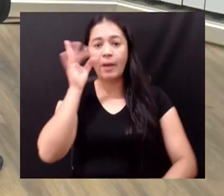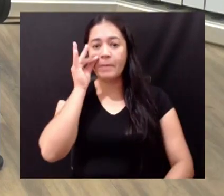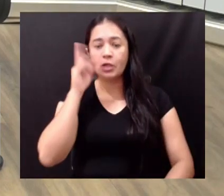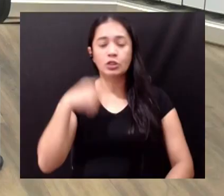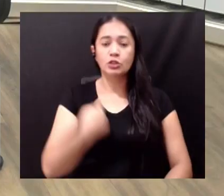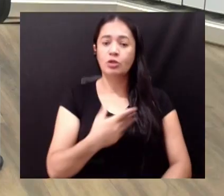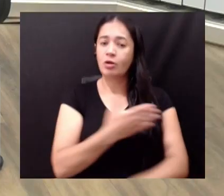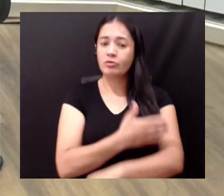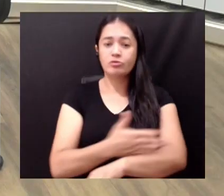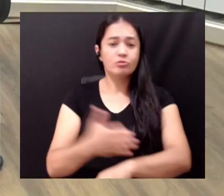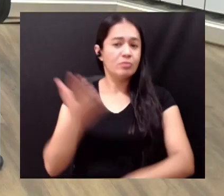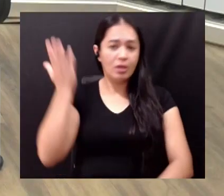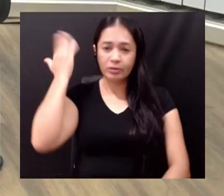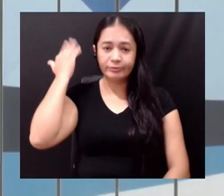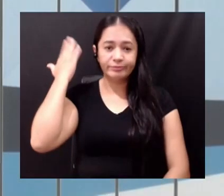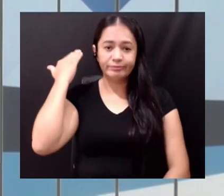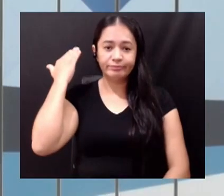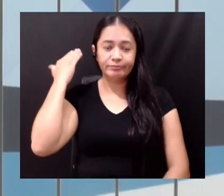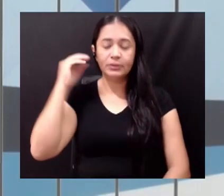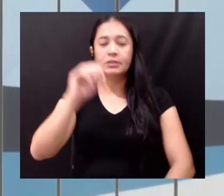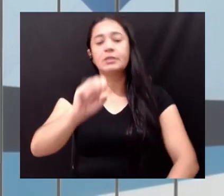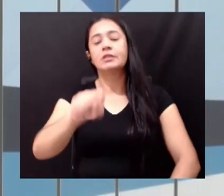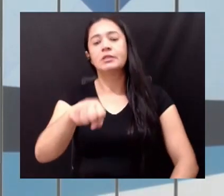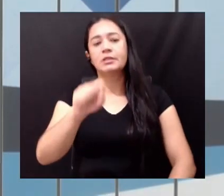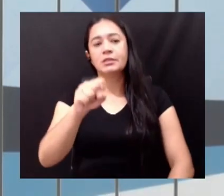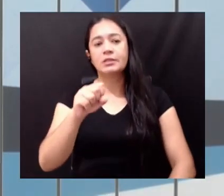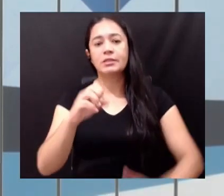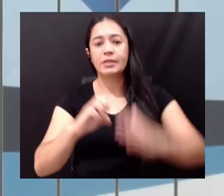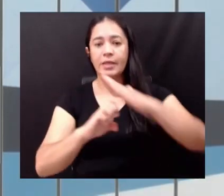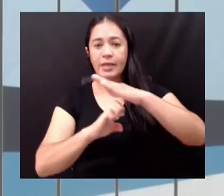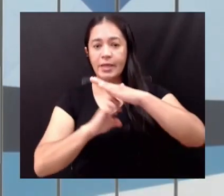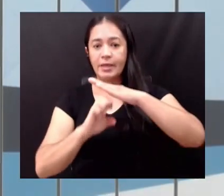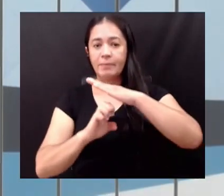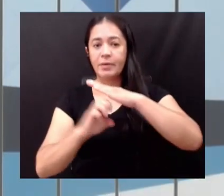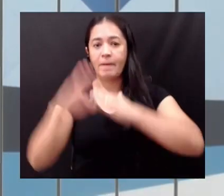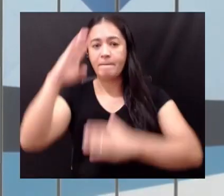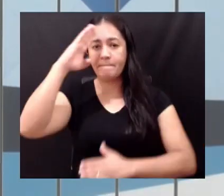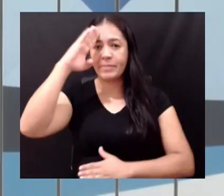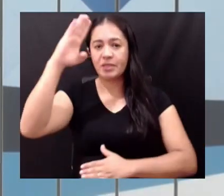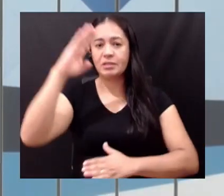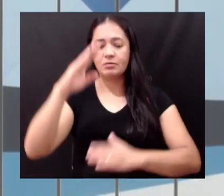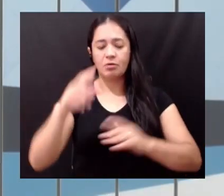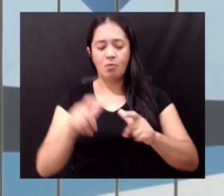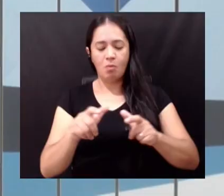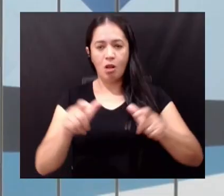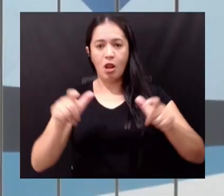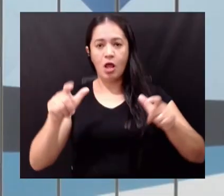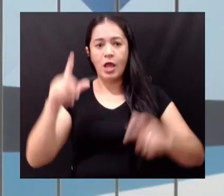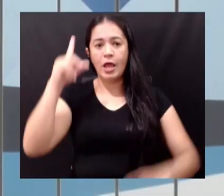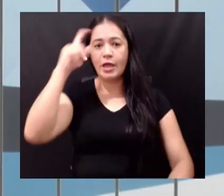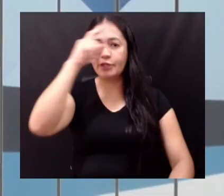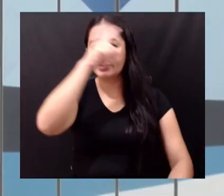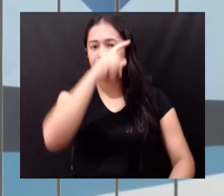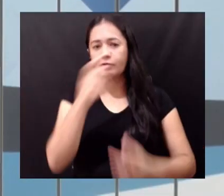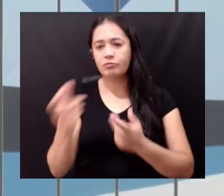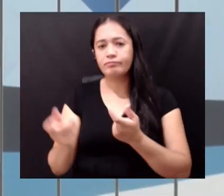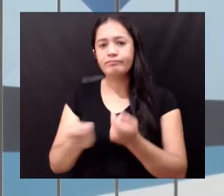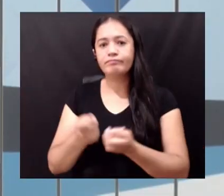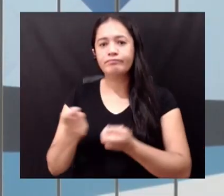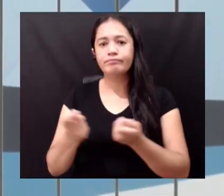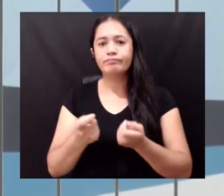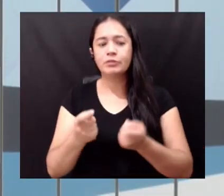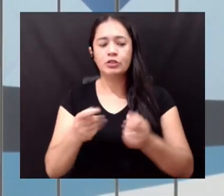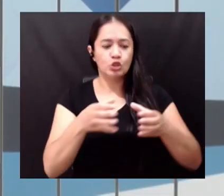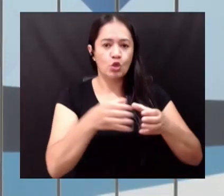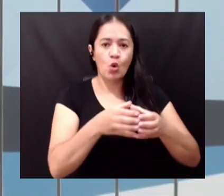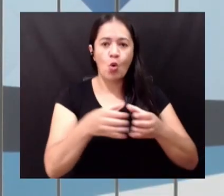anteriormente. Exatamente, né? As empresas, especialmente empresas maiores, elas têm mais dificuldade de fazer essa gestão das equipes à distância, né?